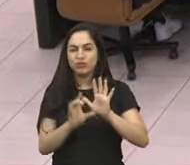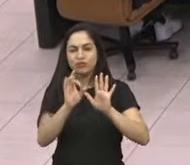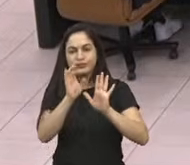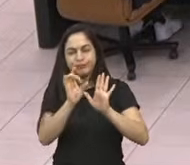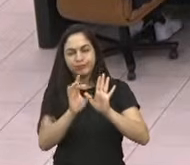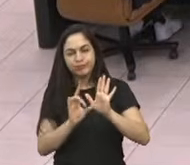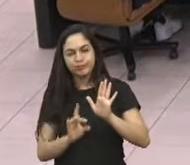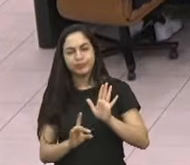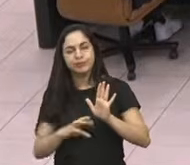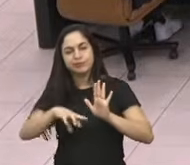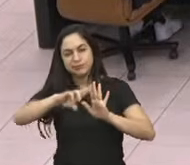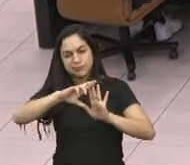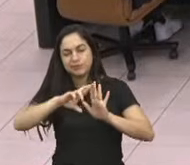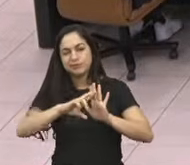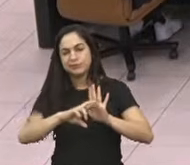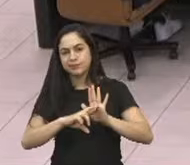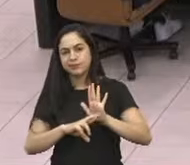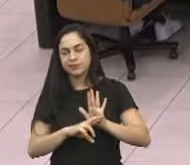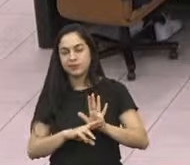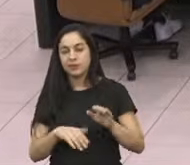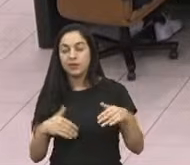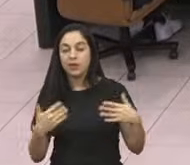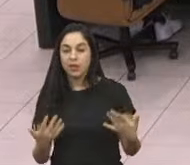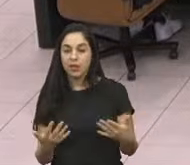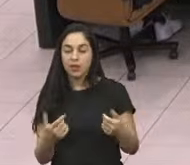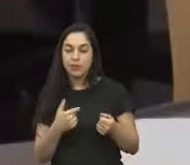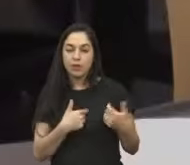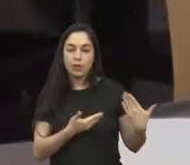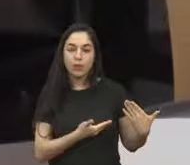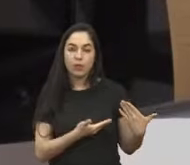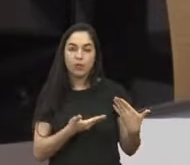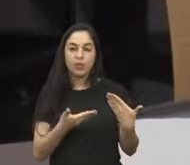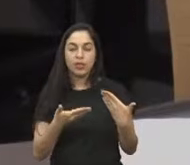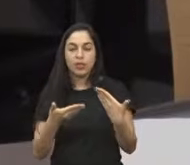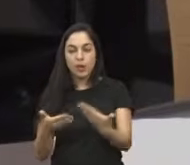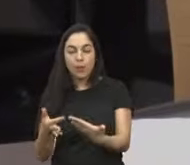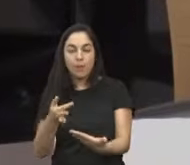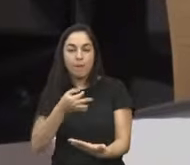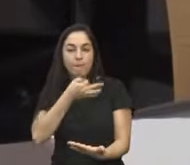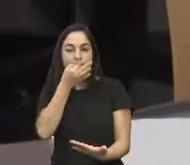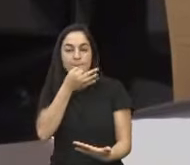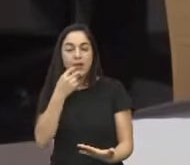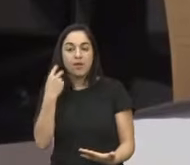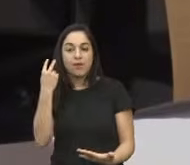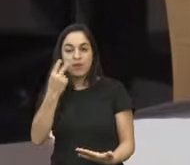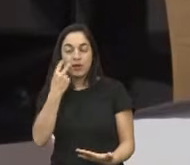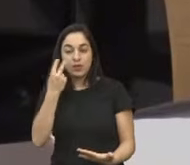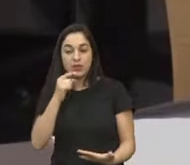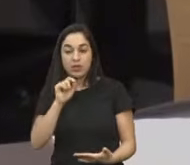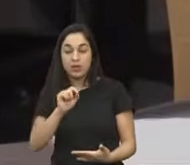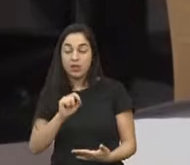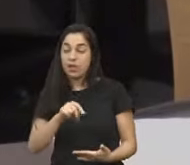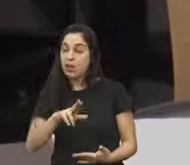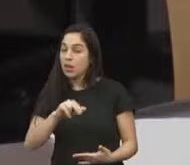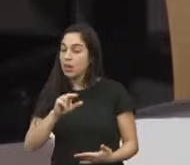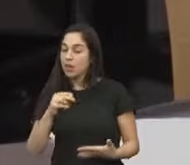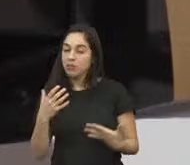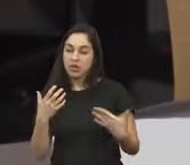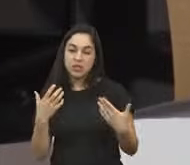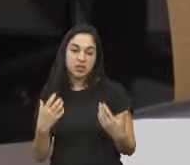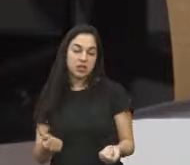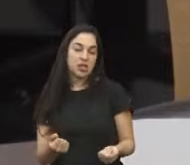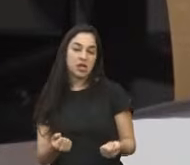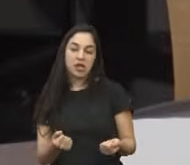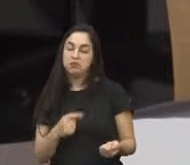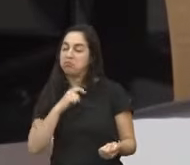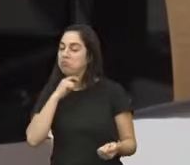nosso regimento interno. Algumas das questões que eu levei para os vereadores e que não prosperaram, não geraram nenhuma